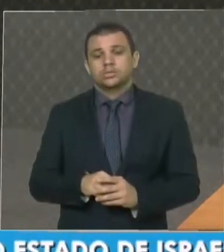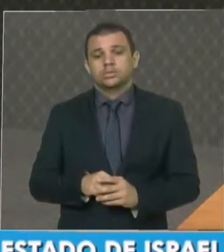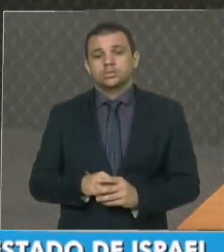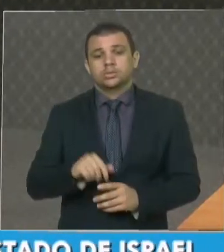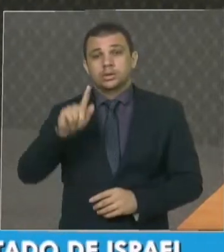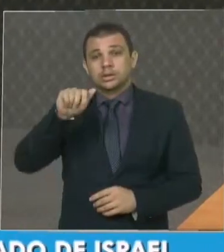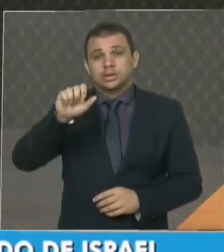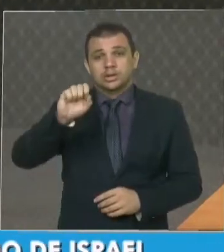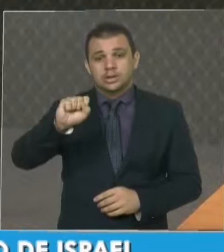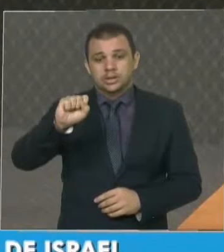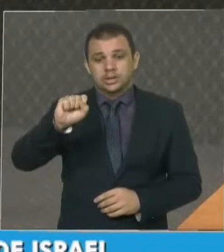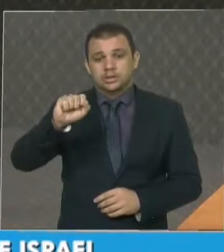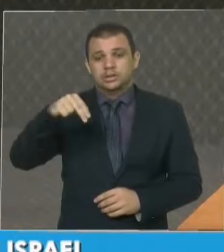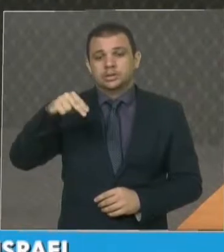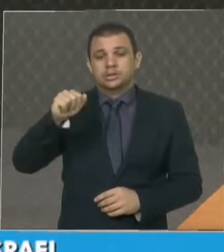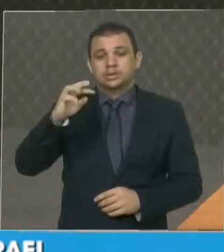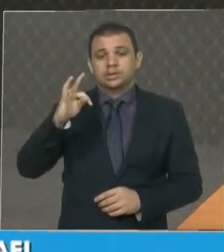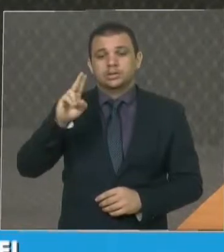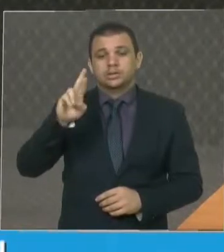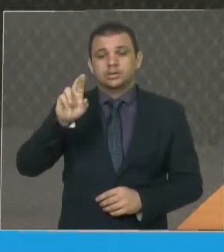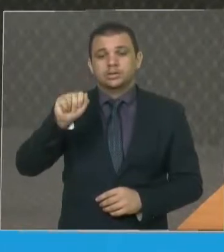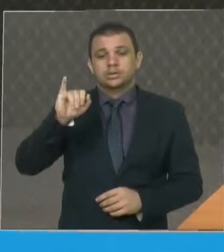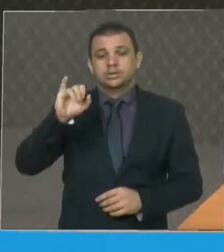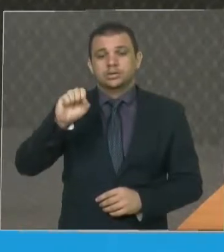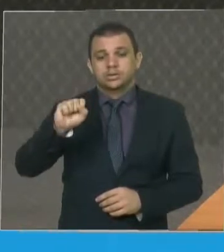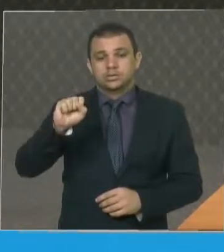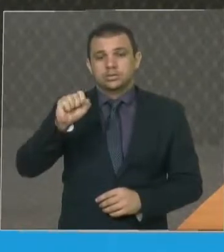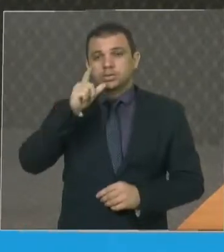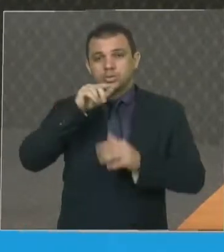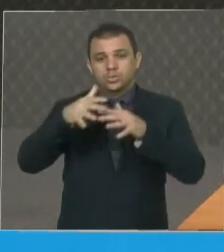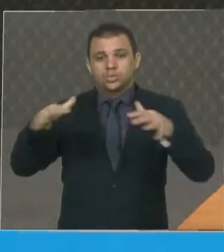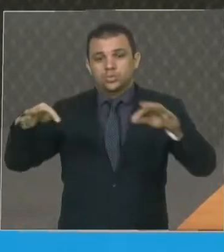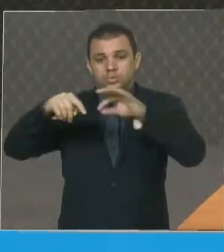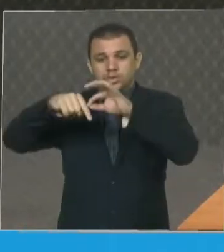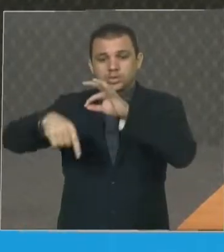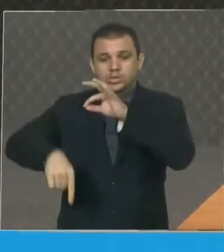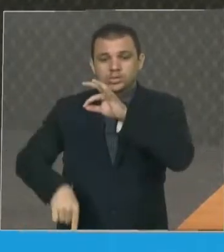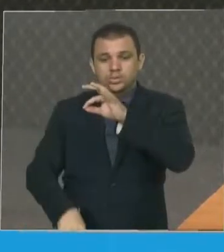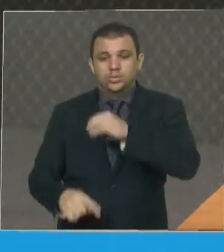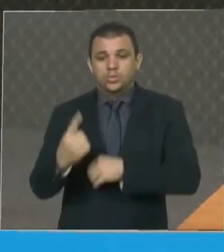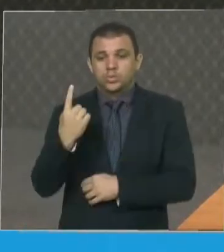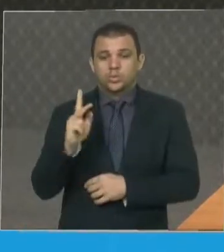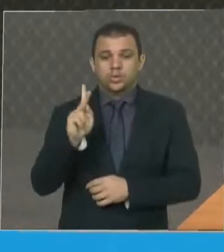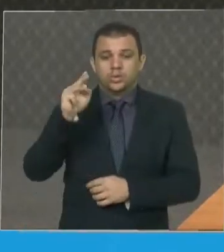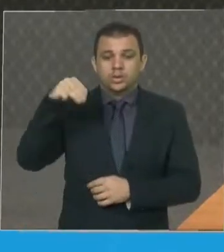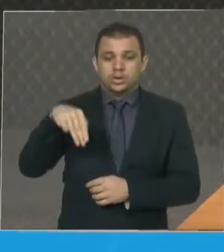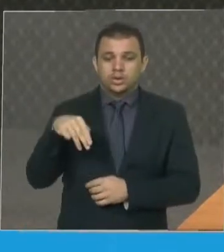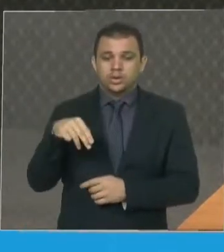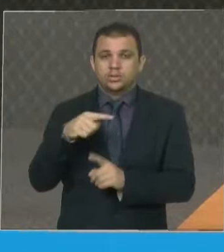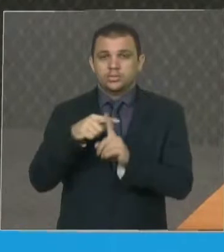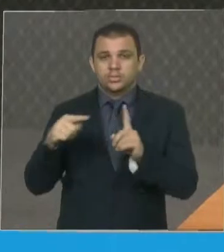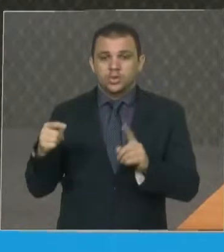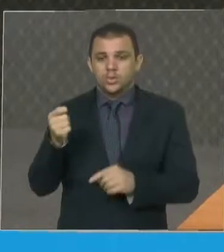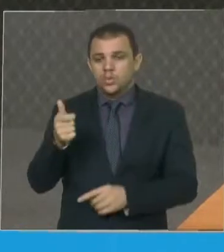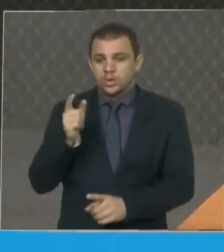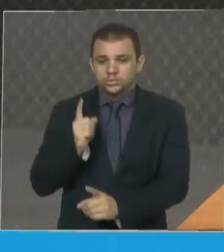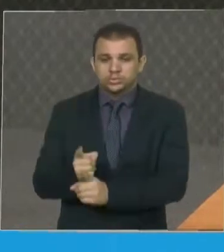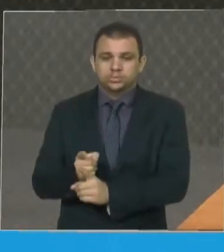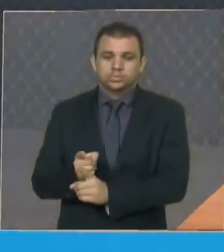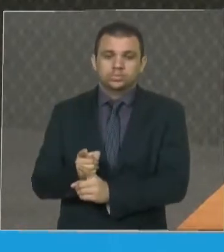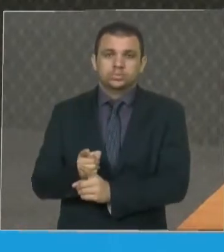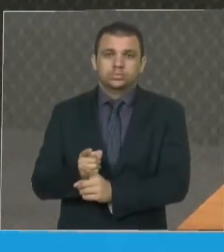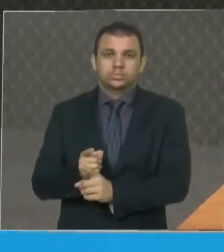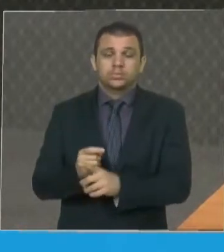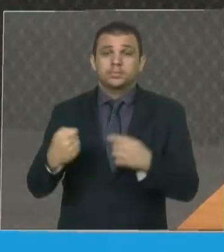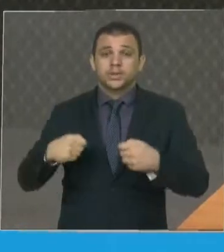gás naturais que estão no mar, a profundeza quase 1,5 km, preciso saber como